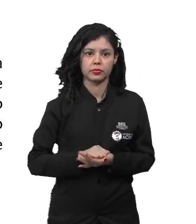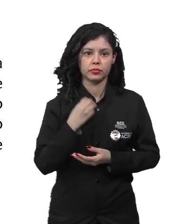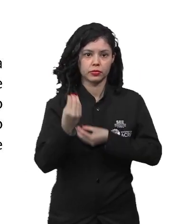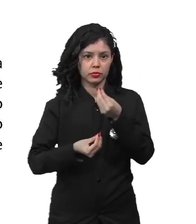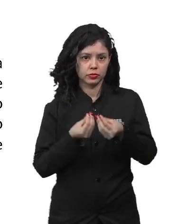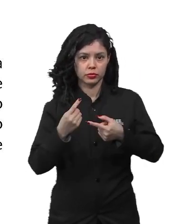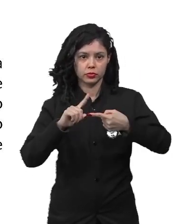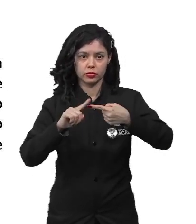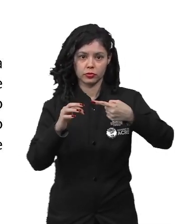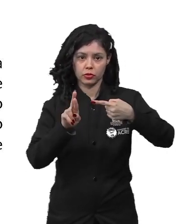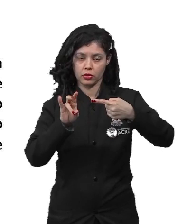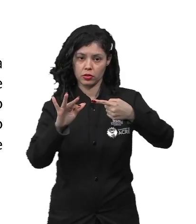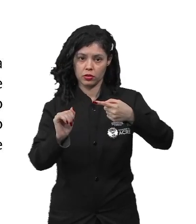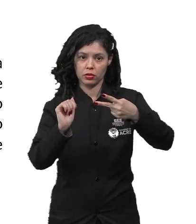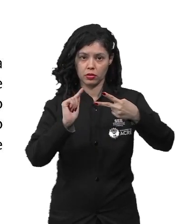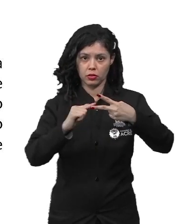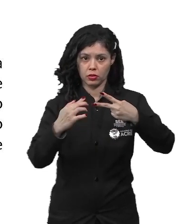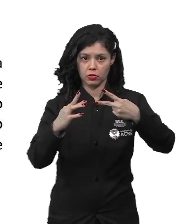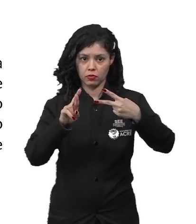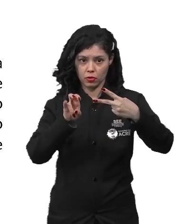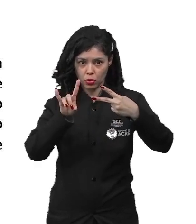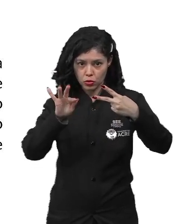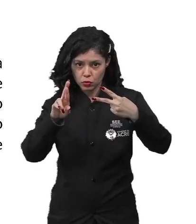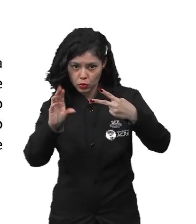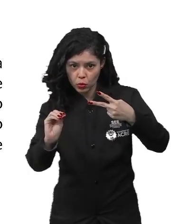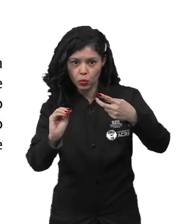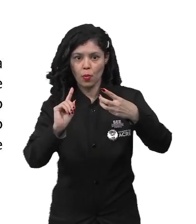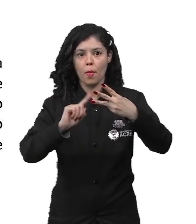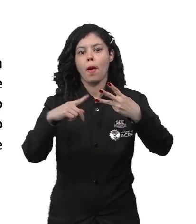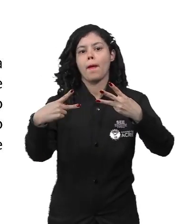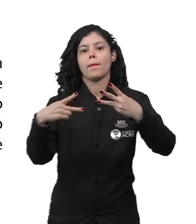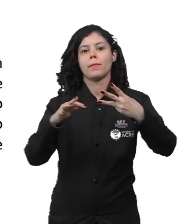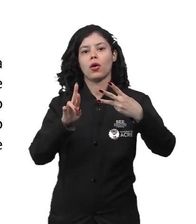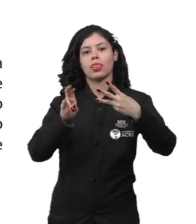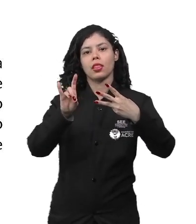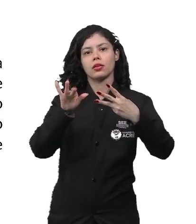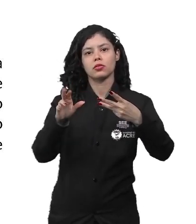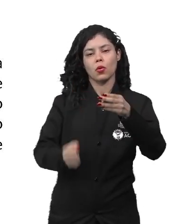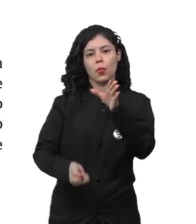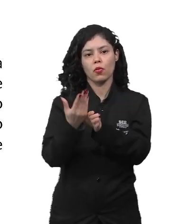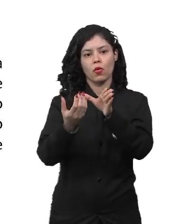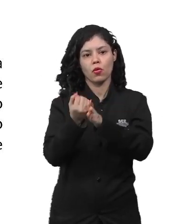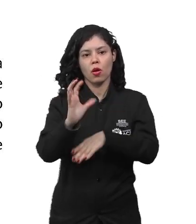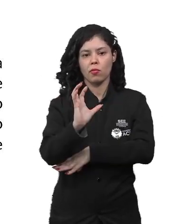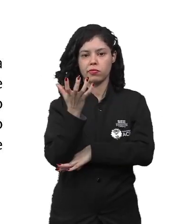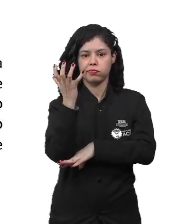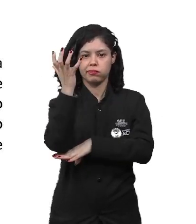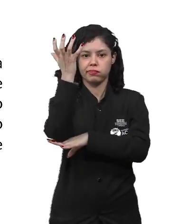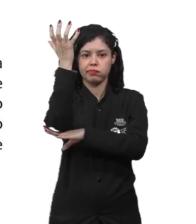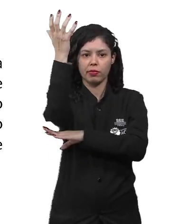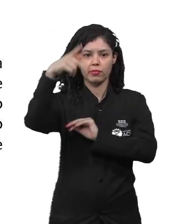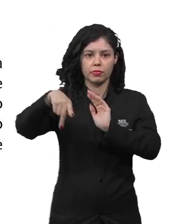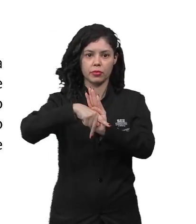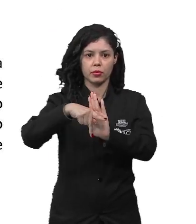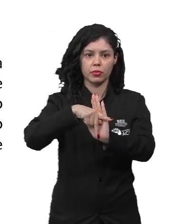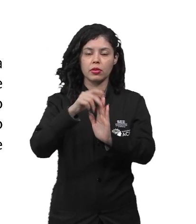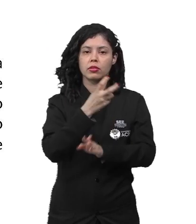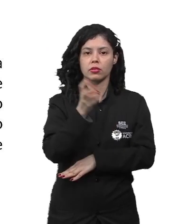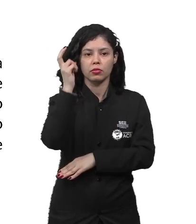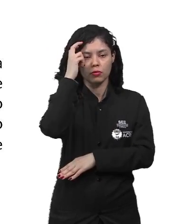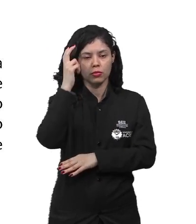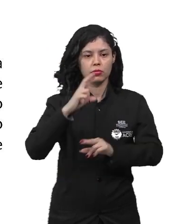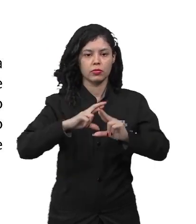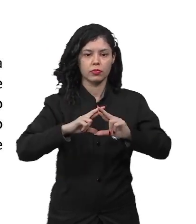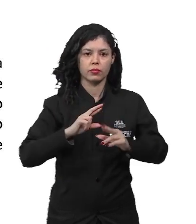como nitrogênio, fósforo e potássio, promovendo o crescimento saudável e sustentável das